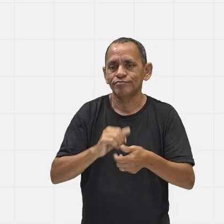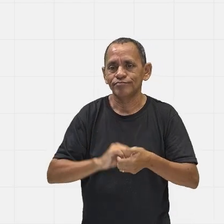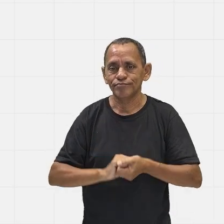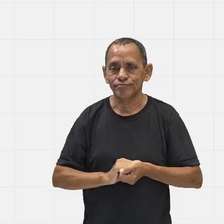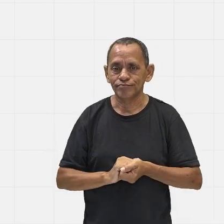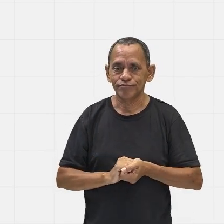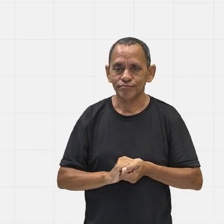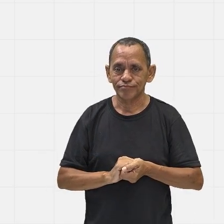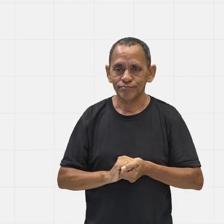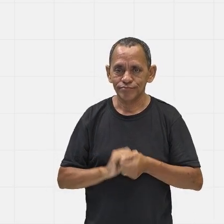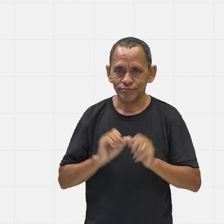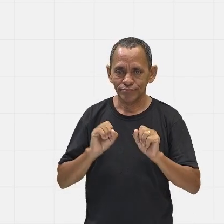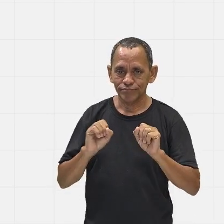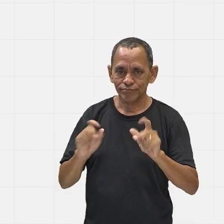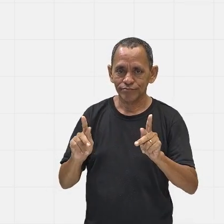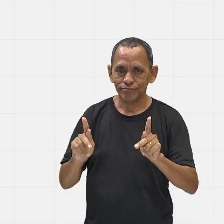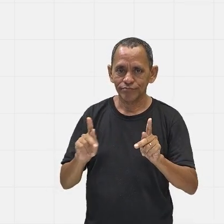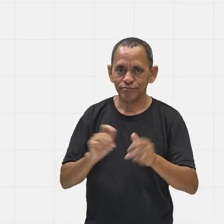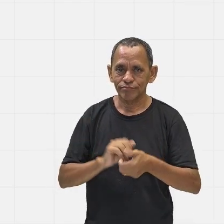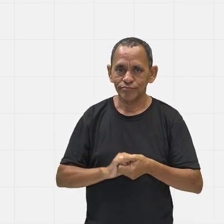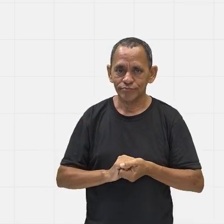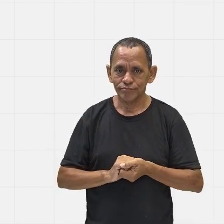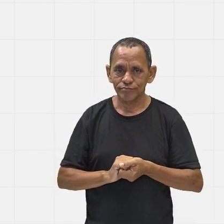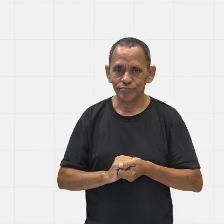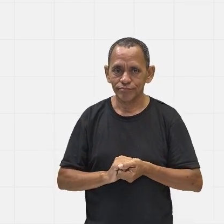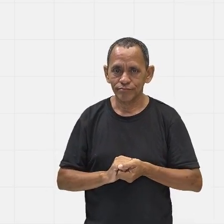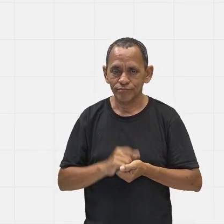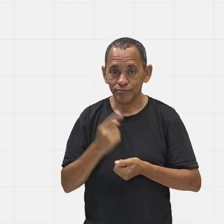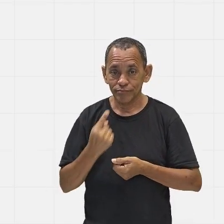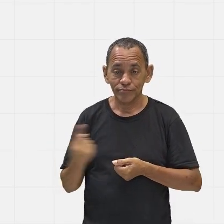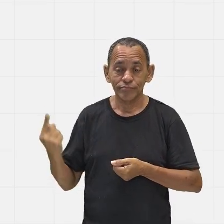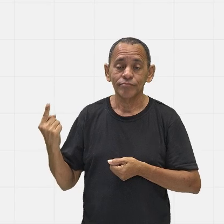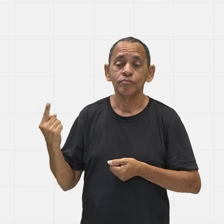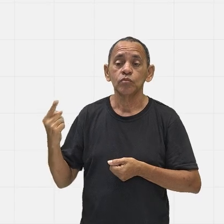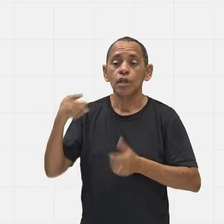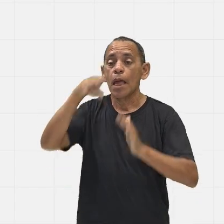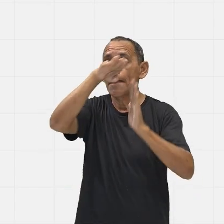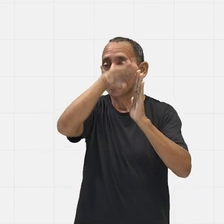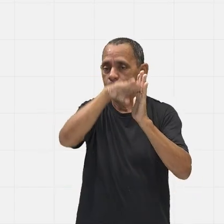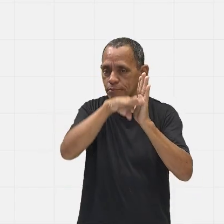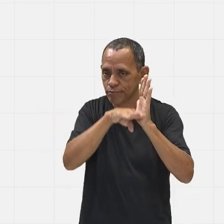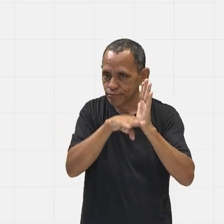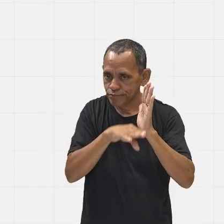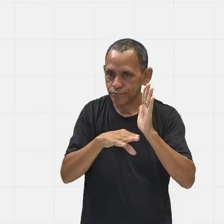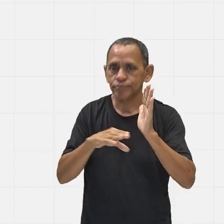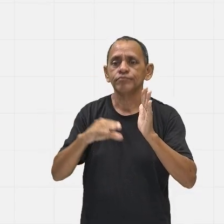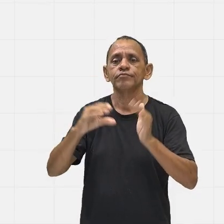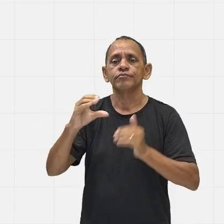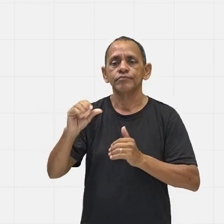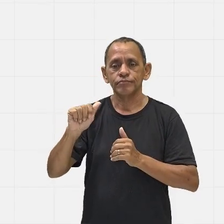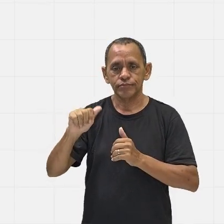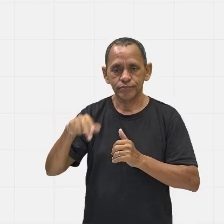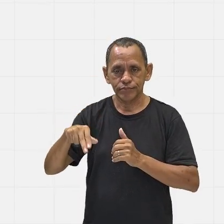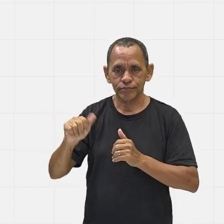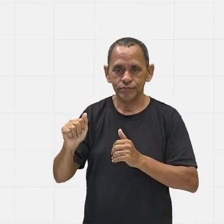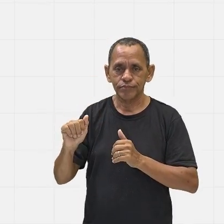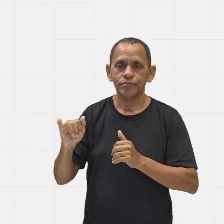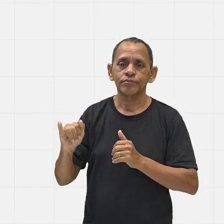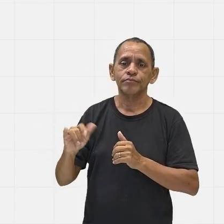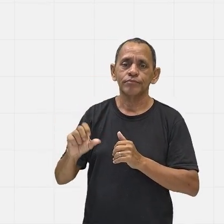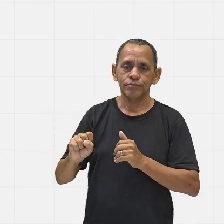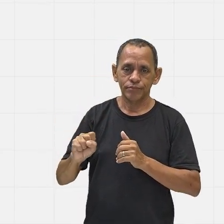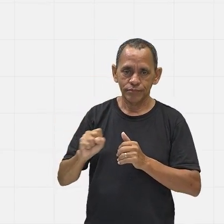Certo? Seguindo, nós temos a lista de canais e as funções usar sempre.